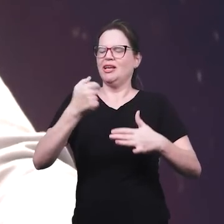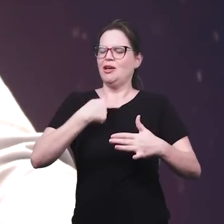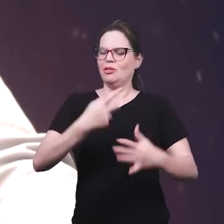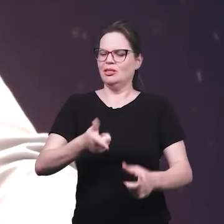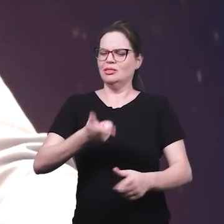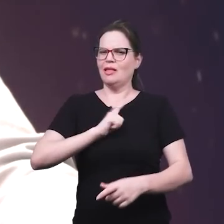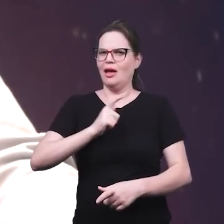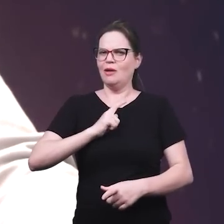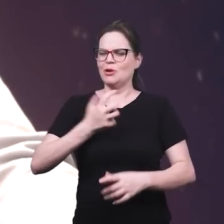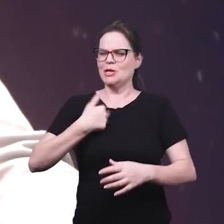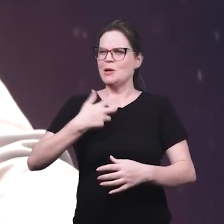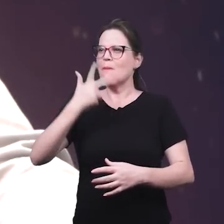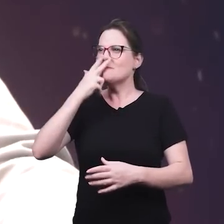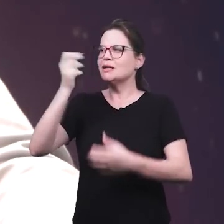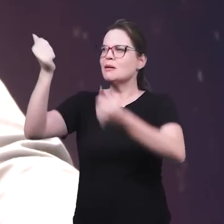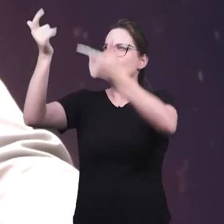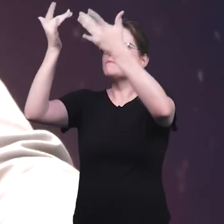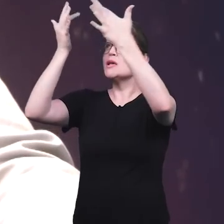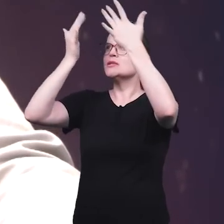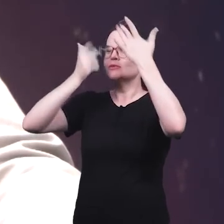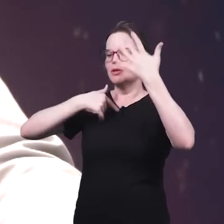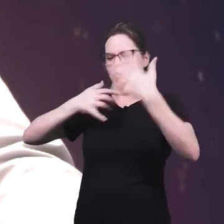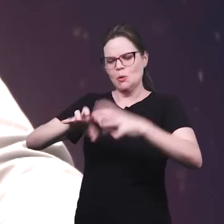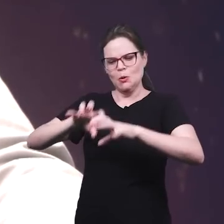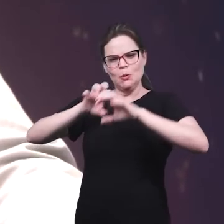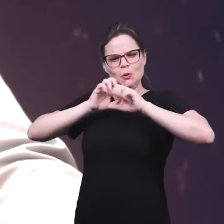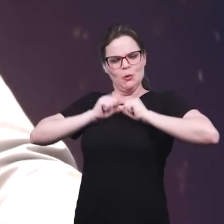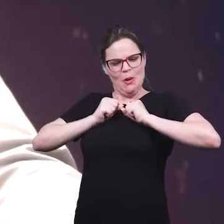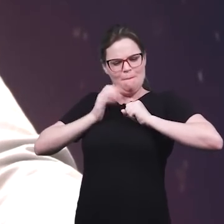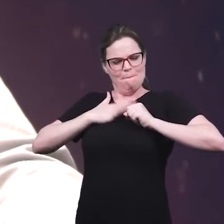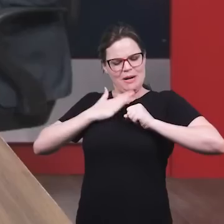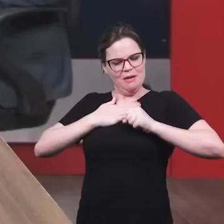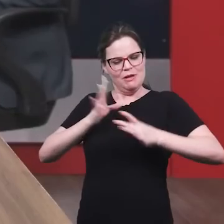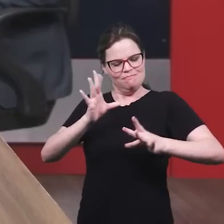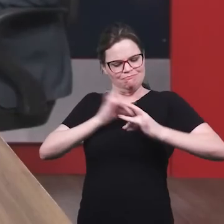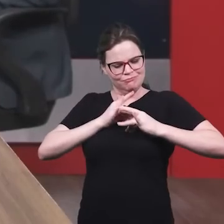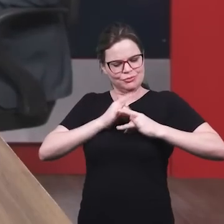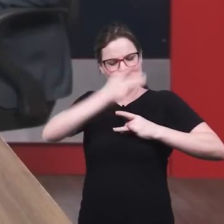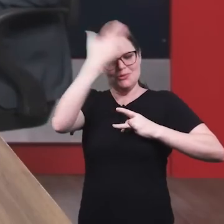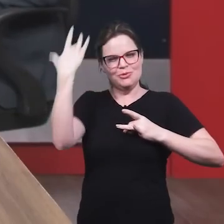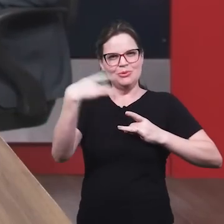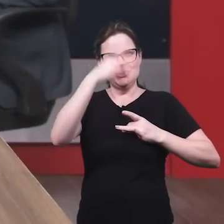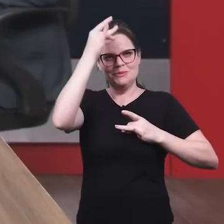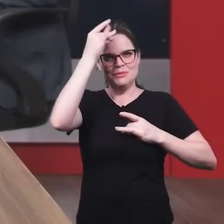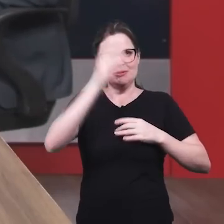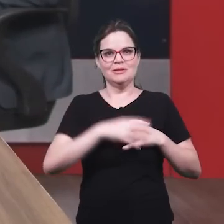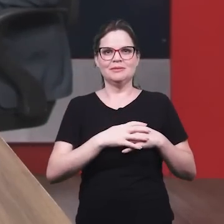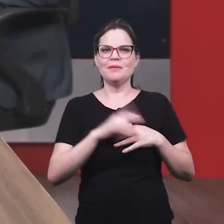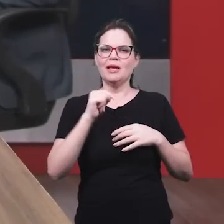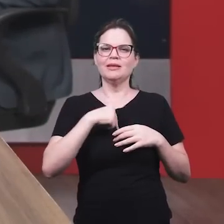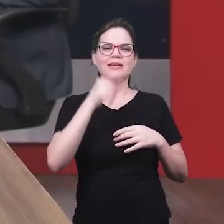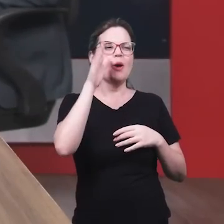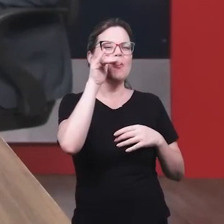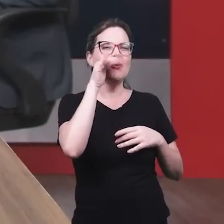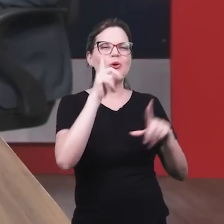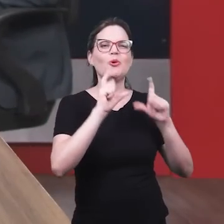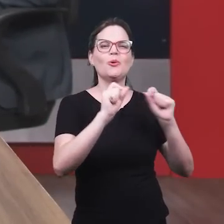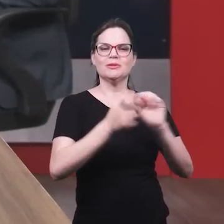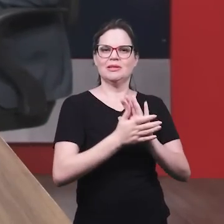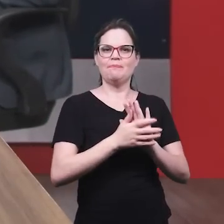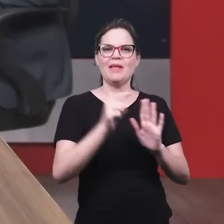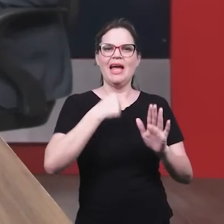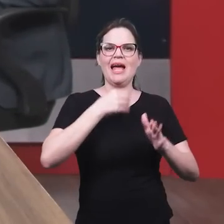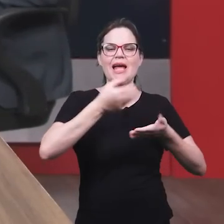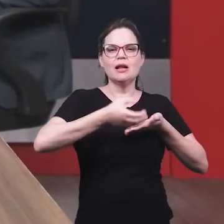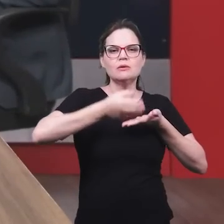ou não a bênção é que vai fazer a diferença. E o que é curioso é que, no caso ali, ele bebe, mas o sabor tem que permanecer na